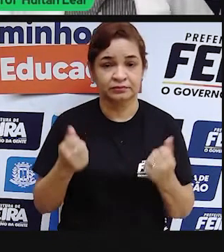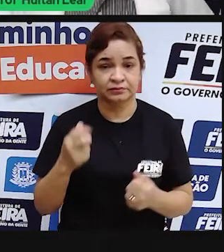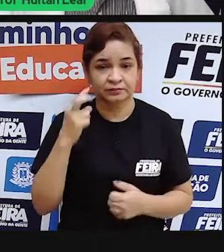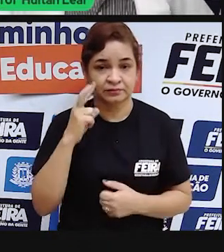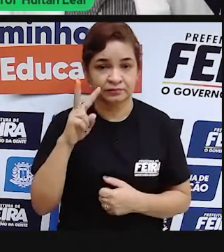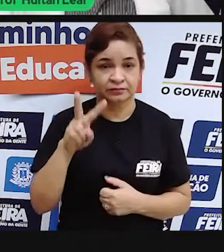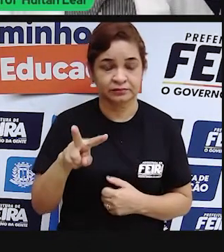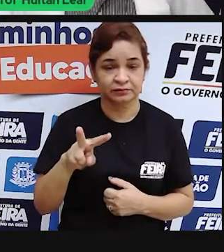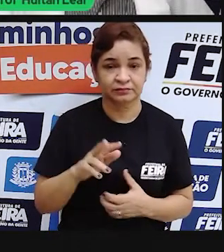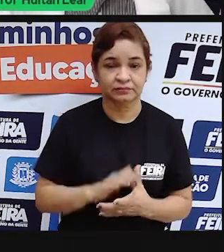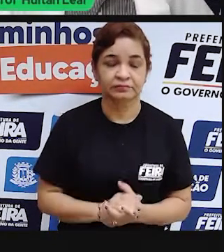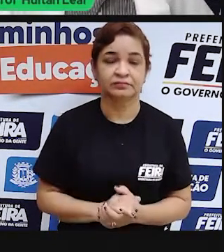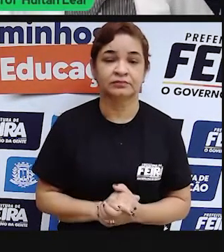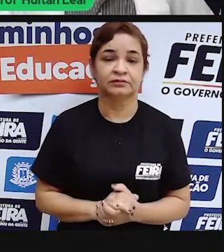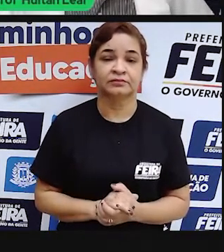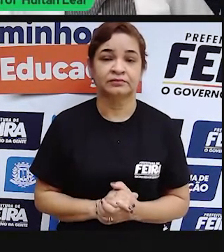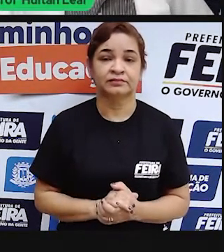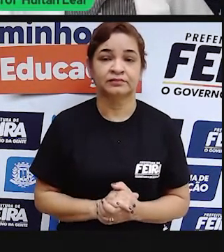lá?